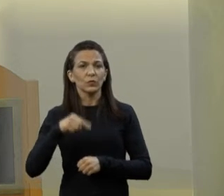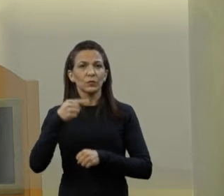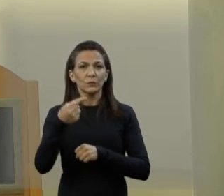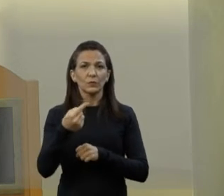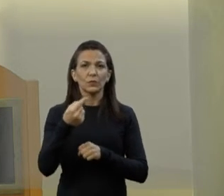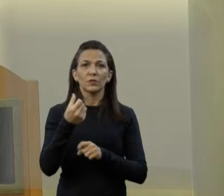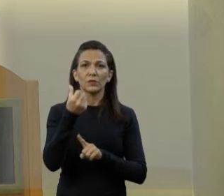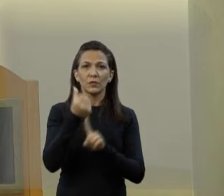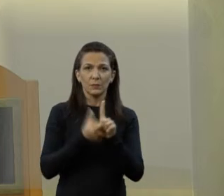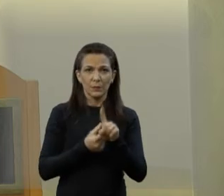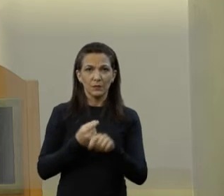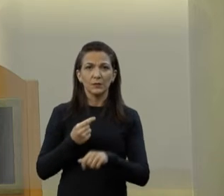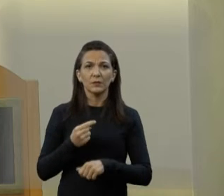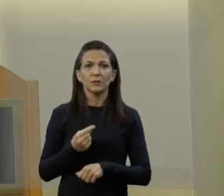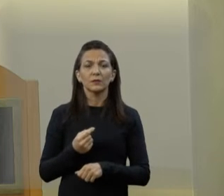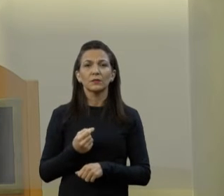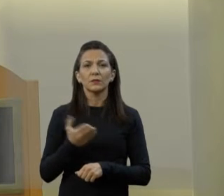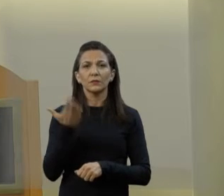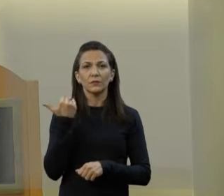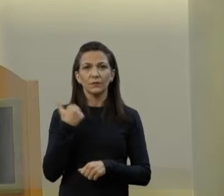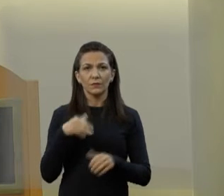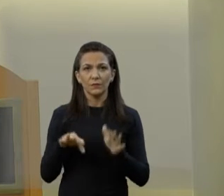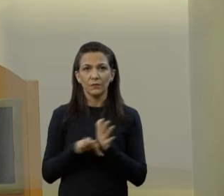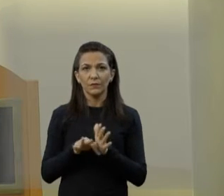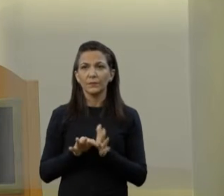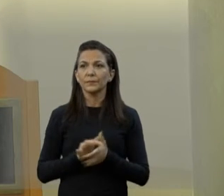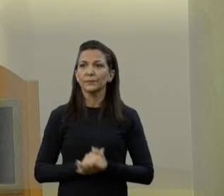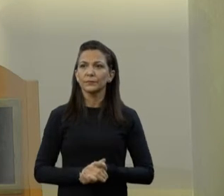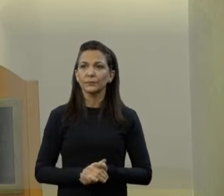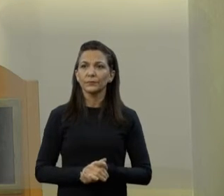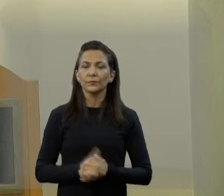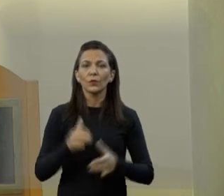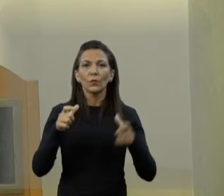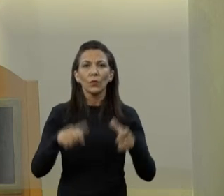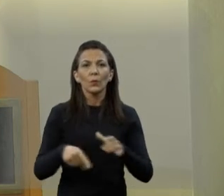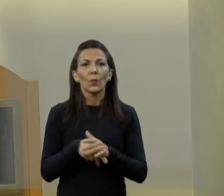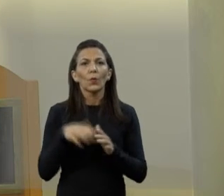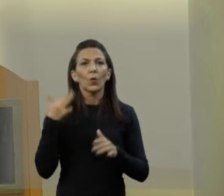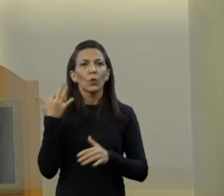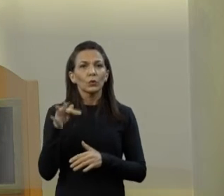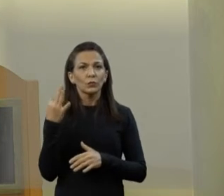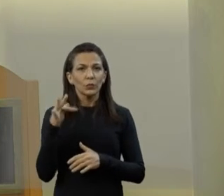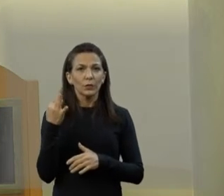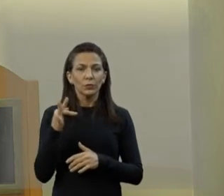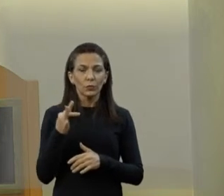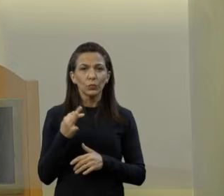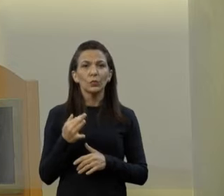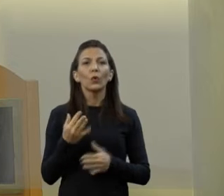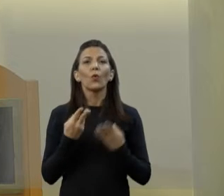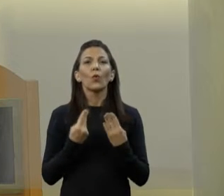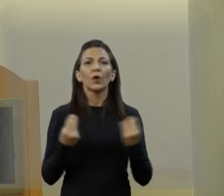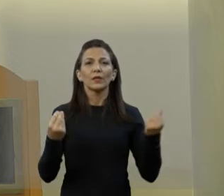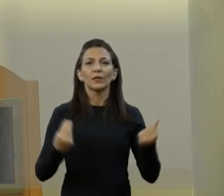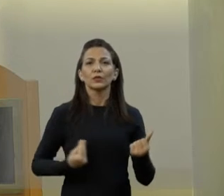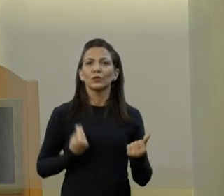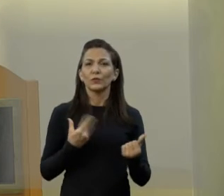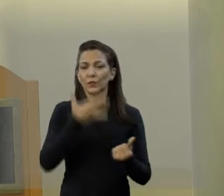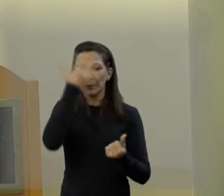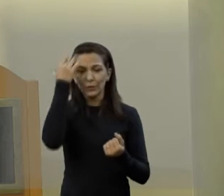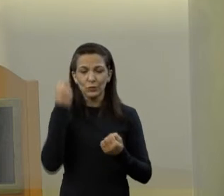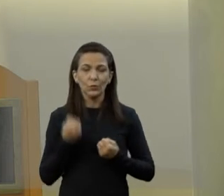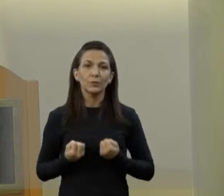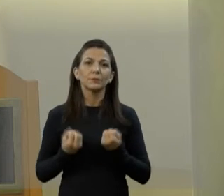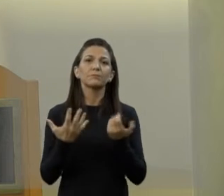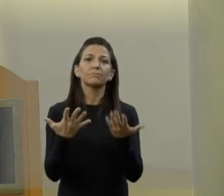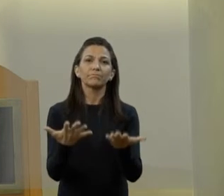entregaram MG3 o ambulatório da dor será restabelecido no município garantindo qualidade de vida para as pessoas